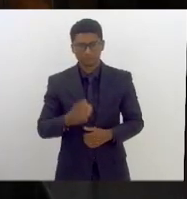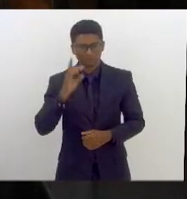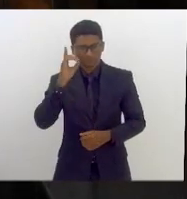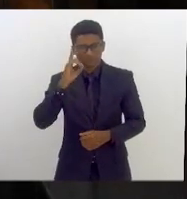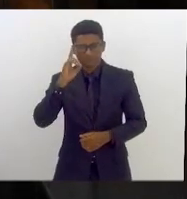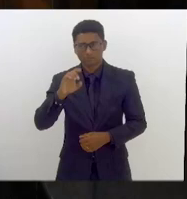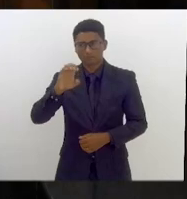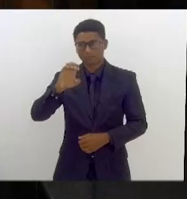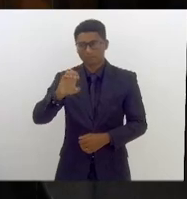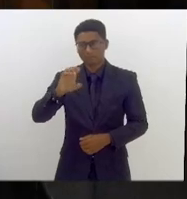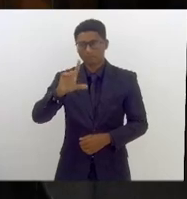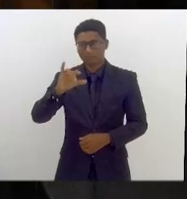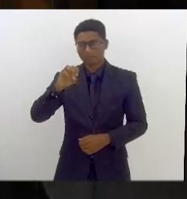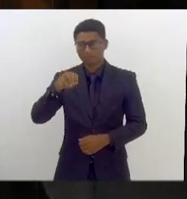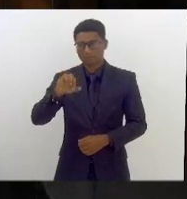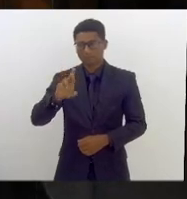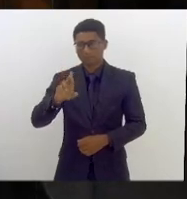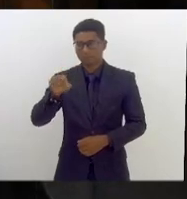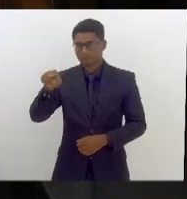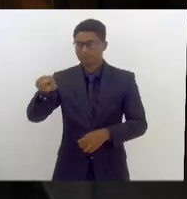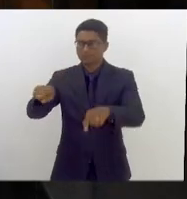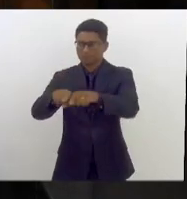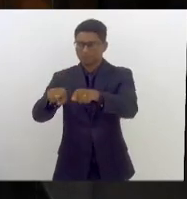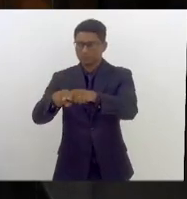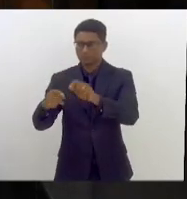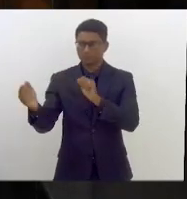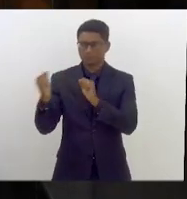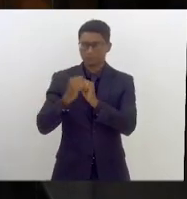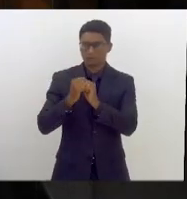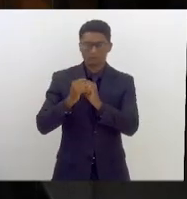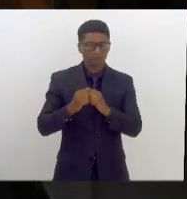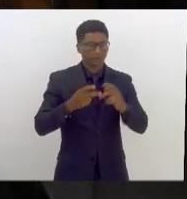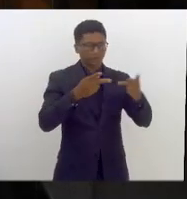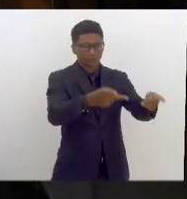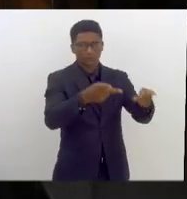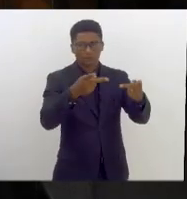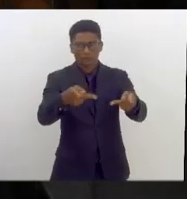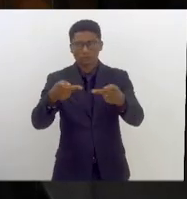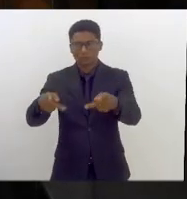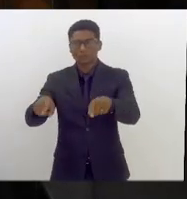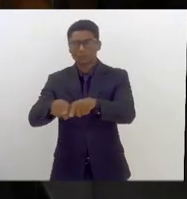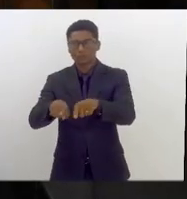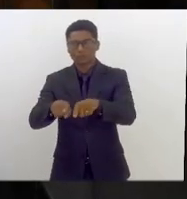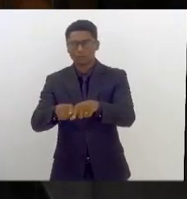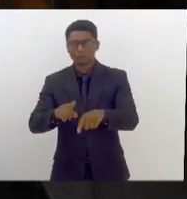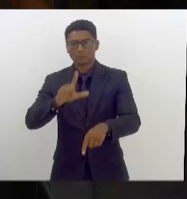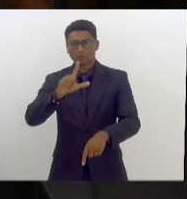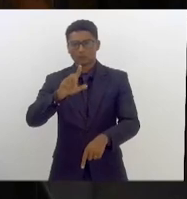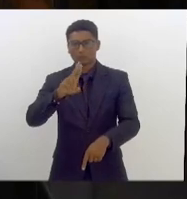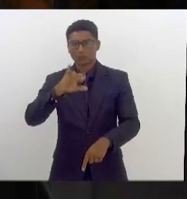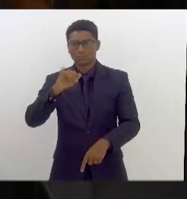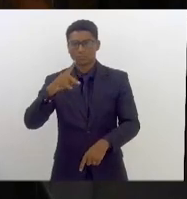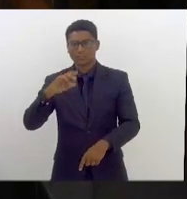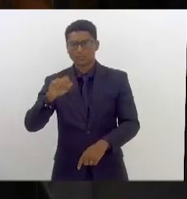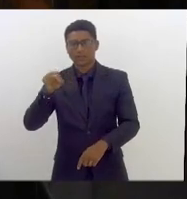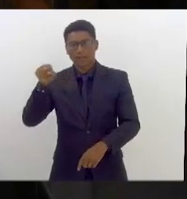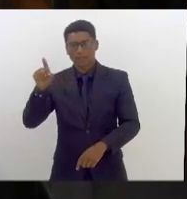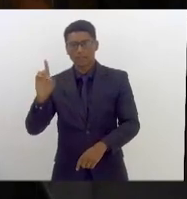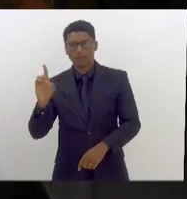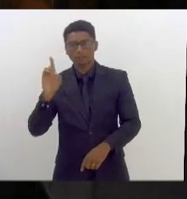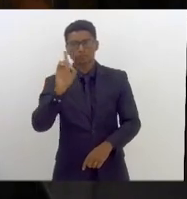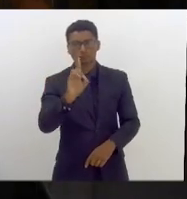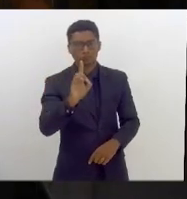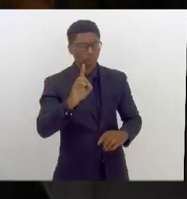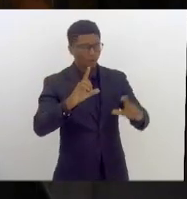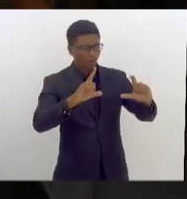fez diversas vistorias e a deputada Lucinha fotografava e filmava. Muitas vezes o